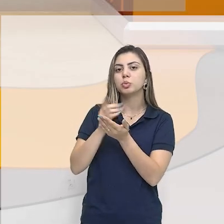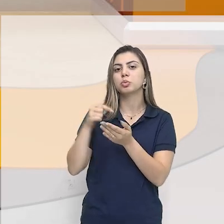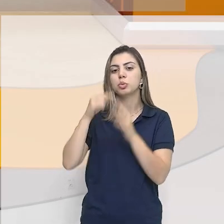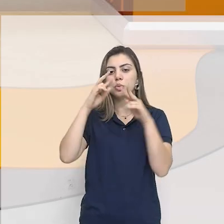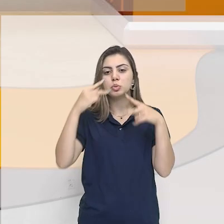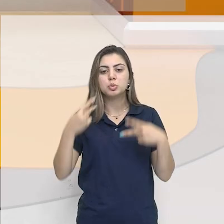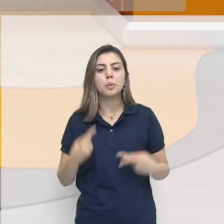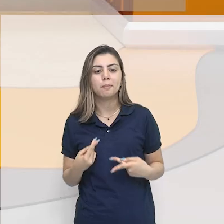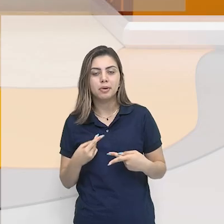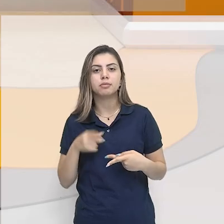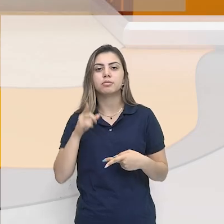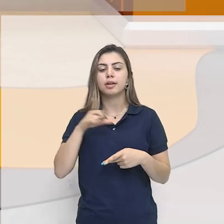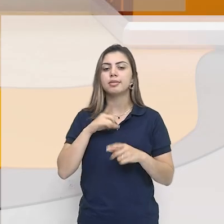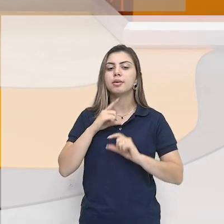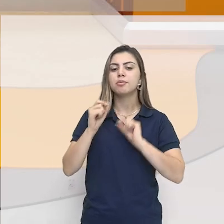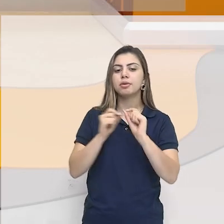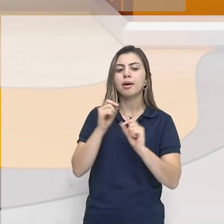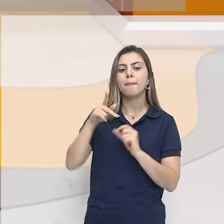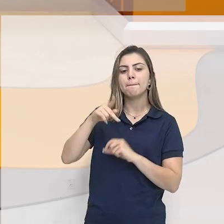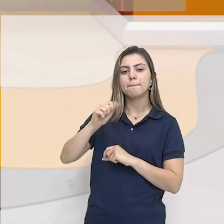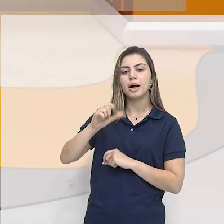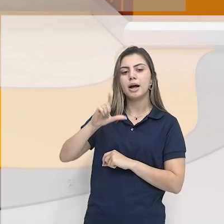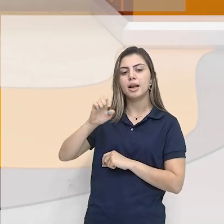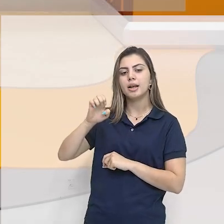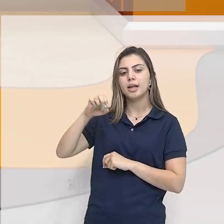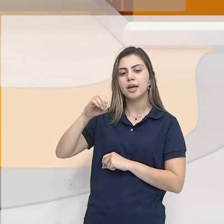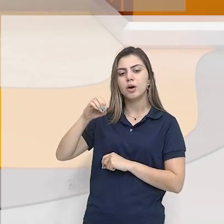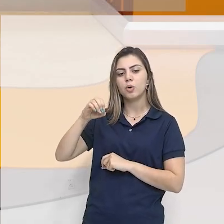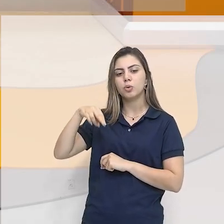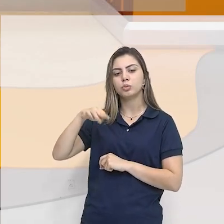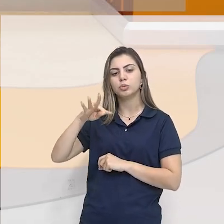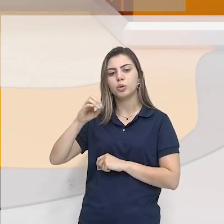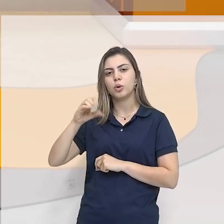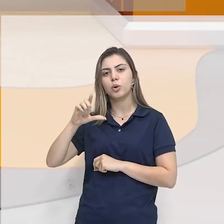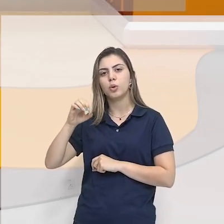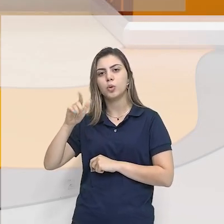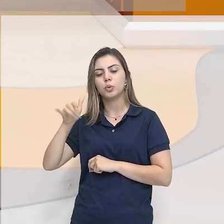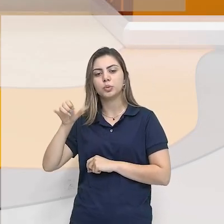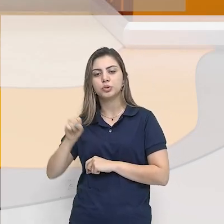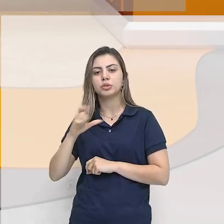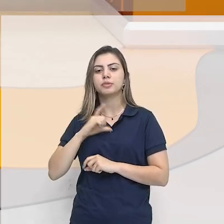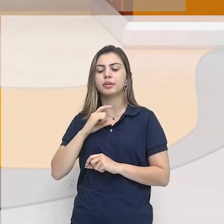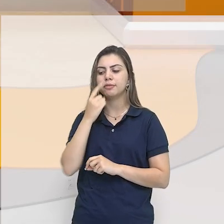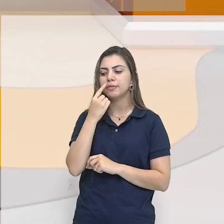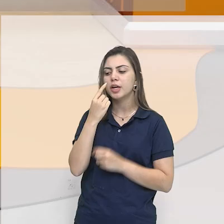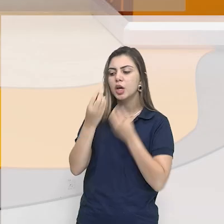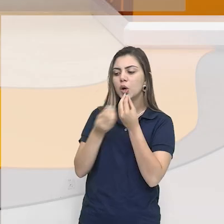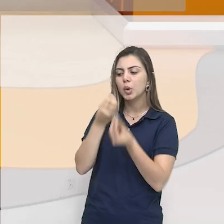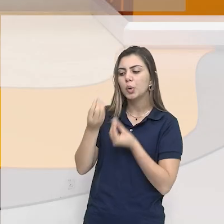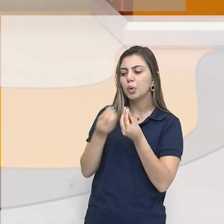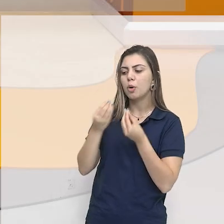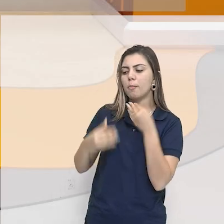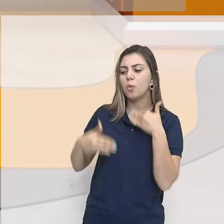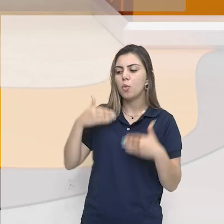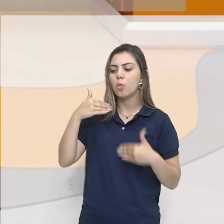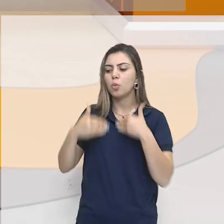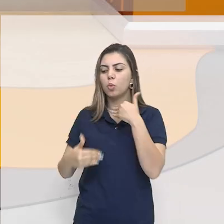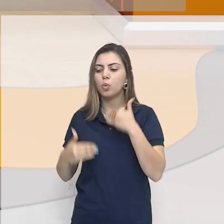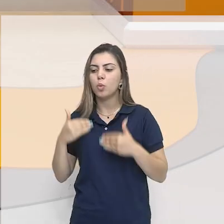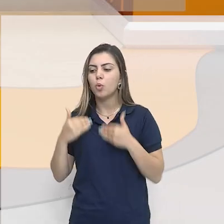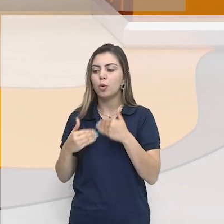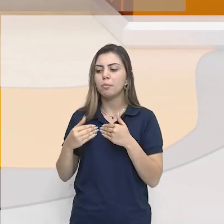os paleontólogos relacionam as mudanças físicas à capacidade mental e à habilidade em